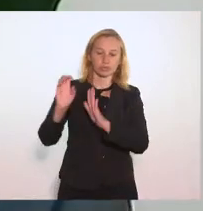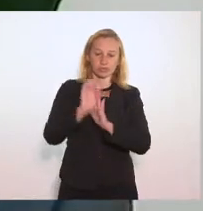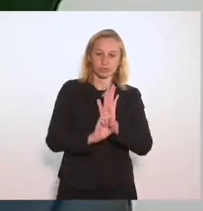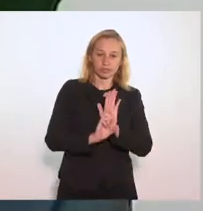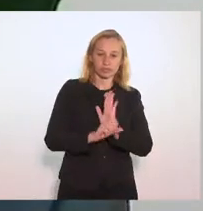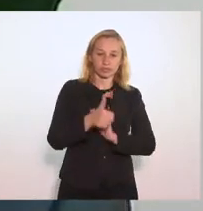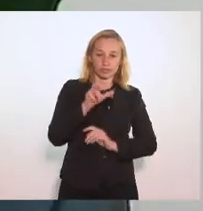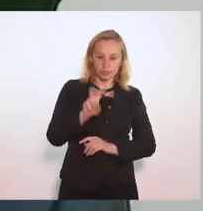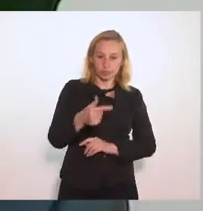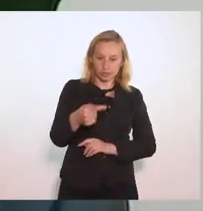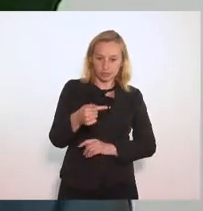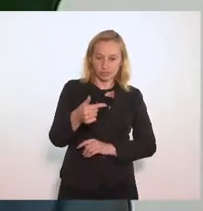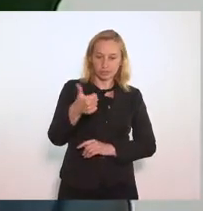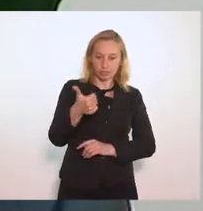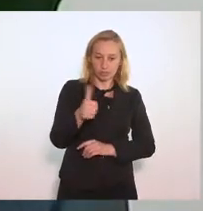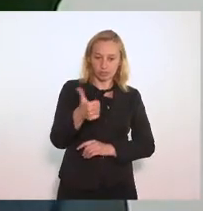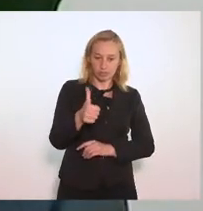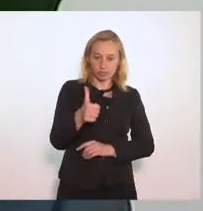De